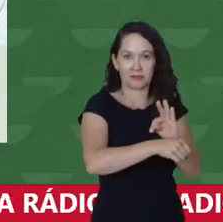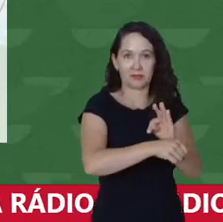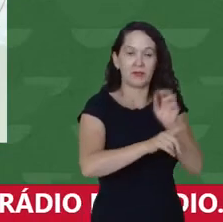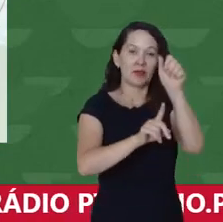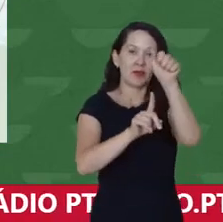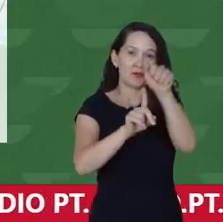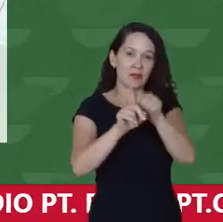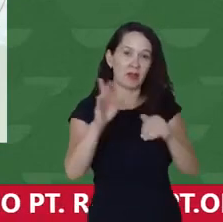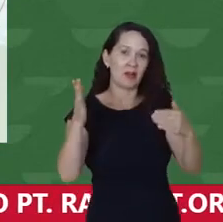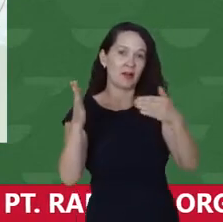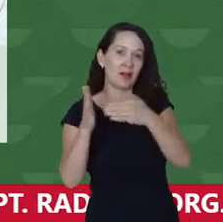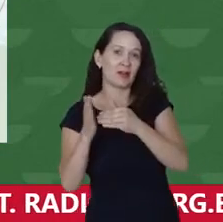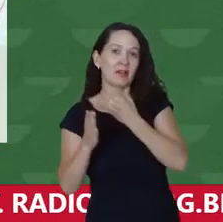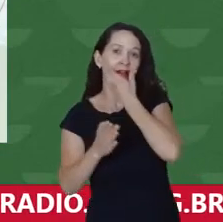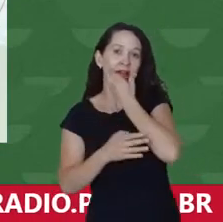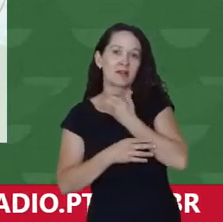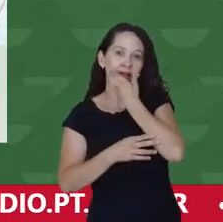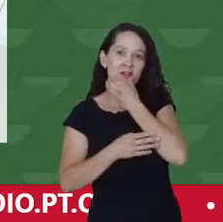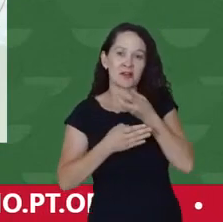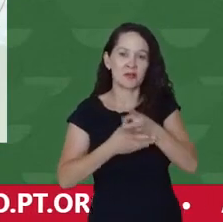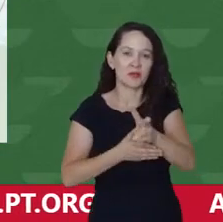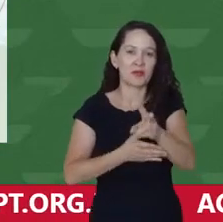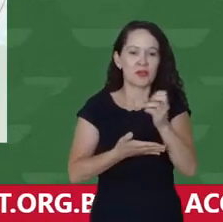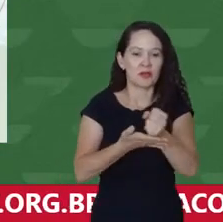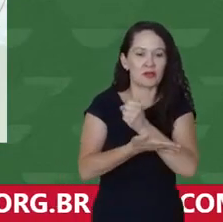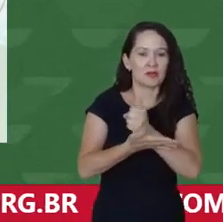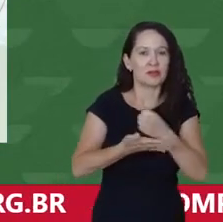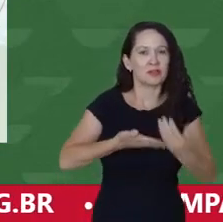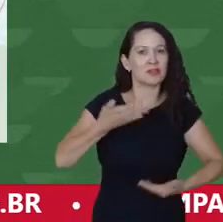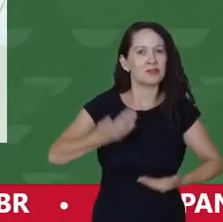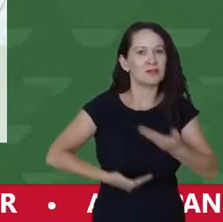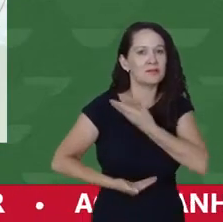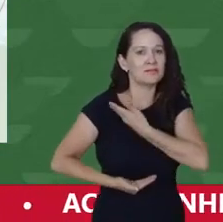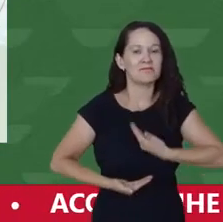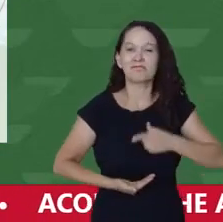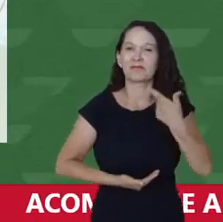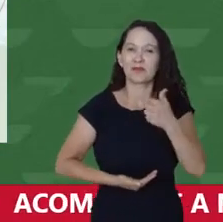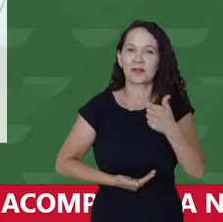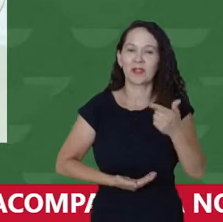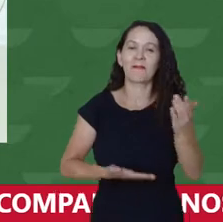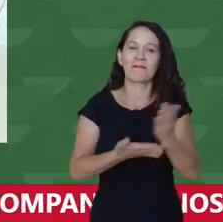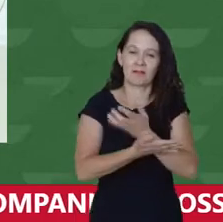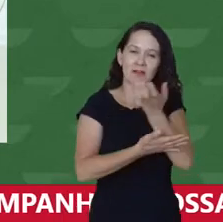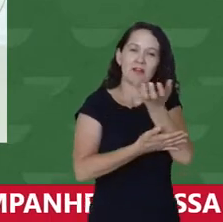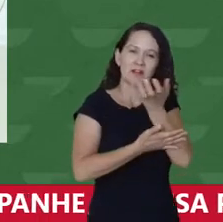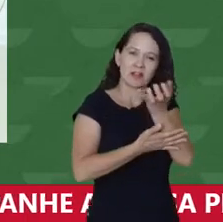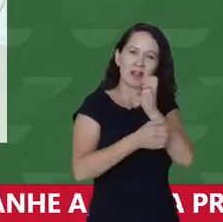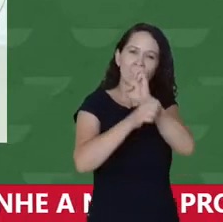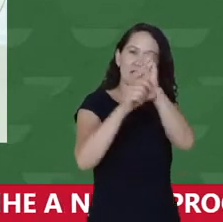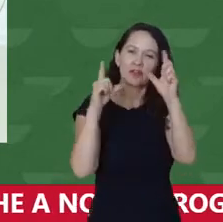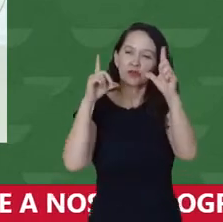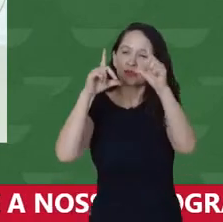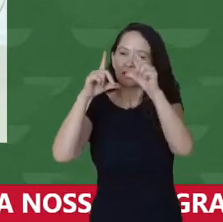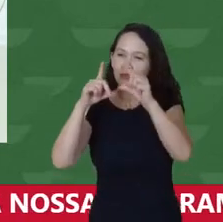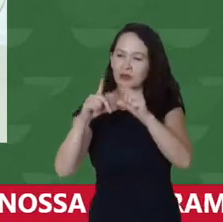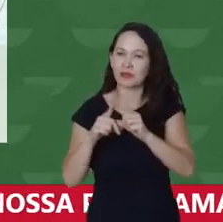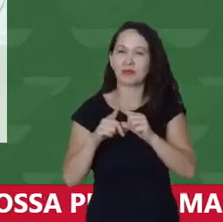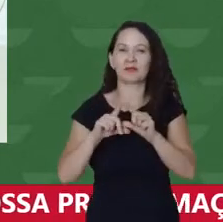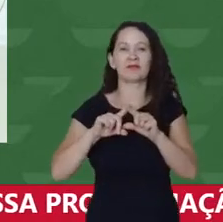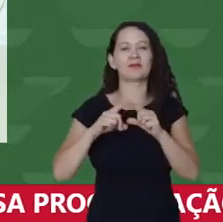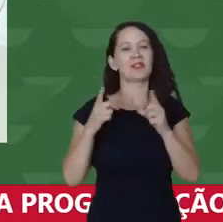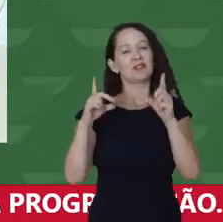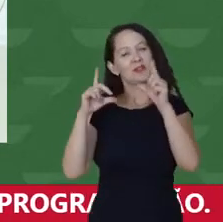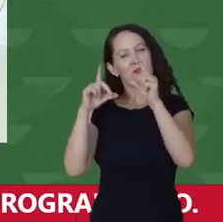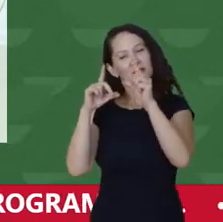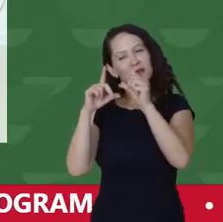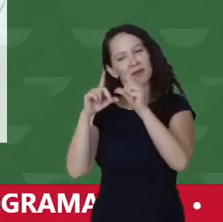fevereiro a dezembro, que não há continuidade no serviço público. Muitos daqueles que querem um estado mínimo, e quando esse